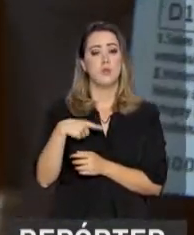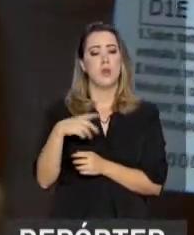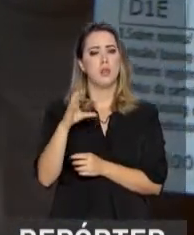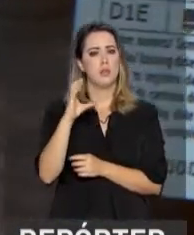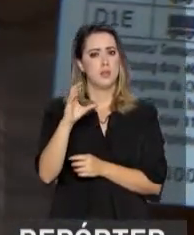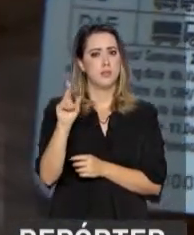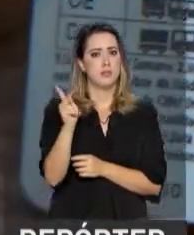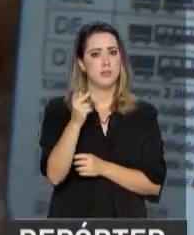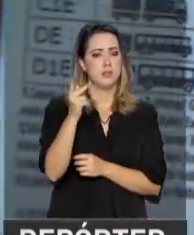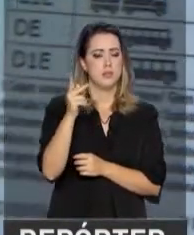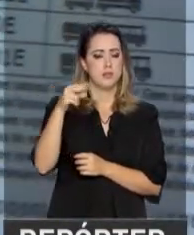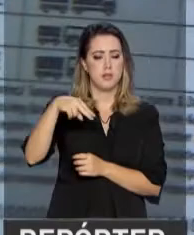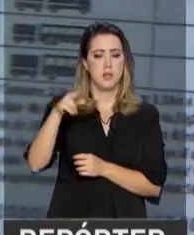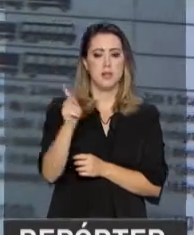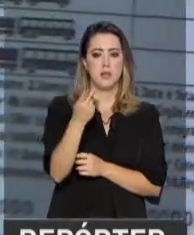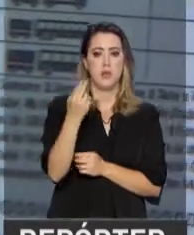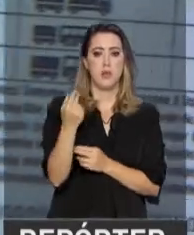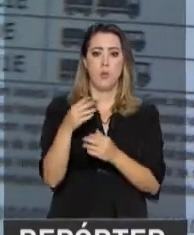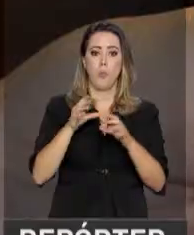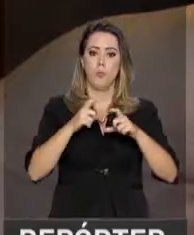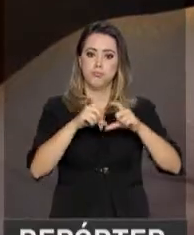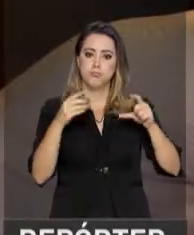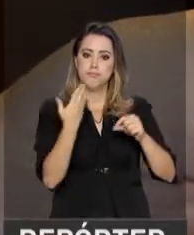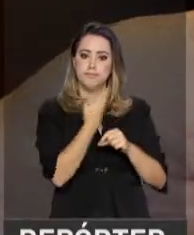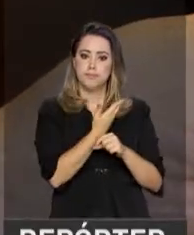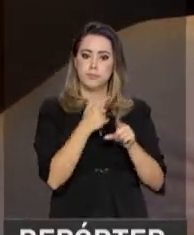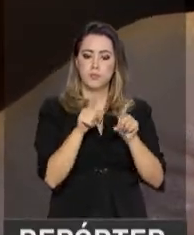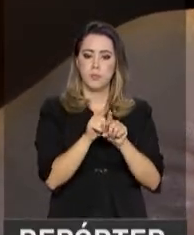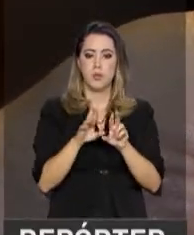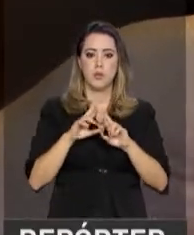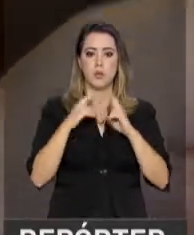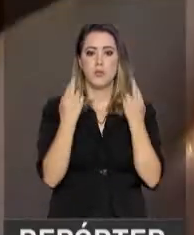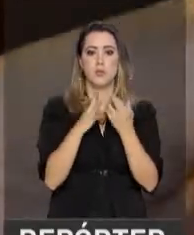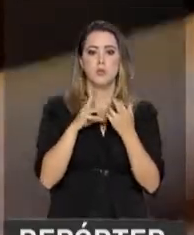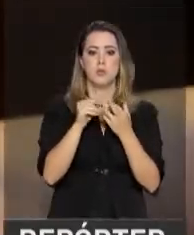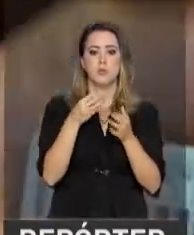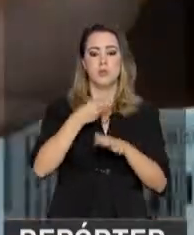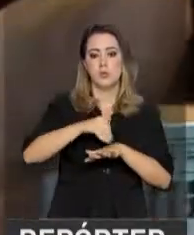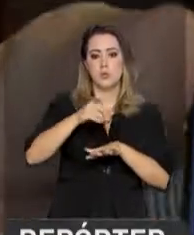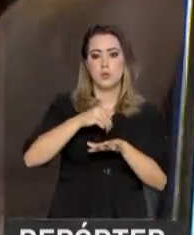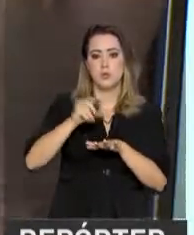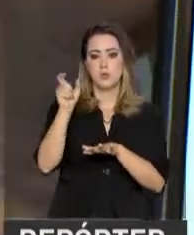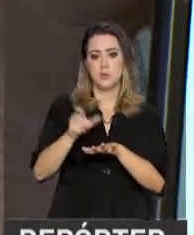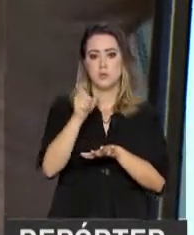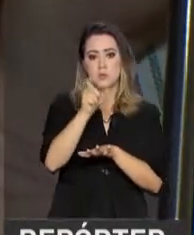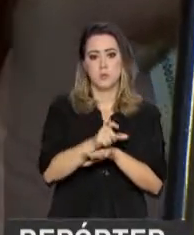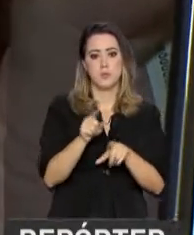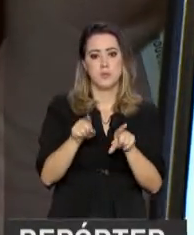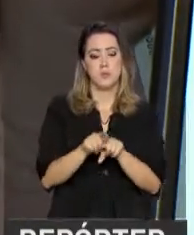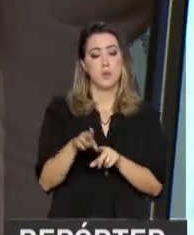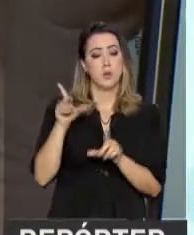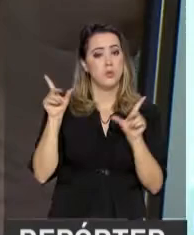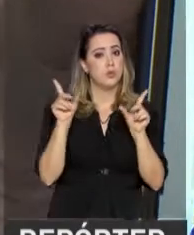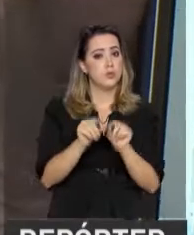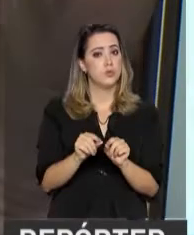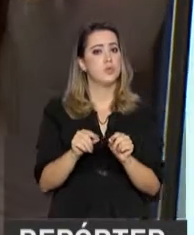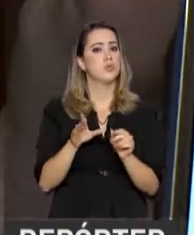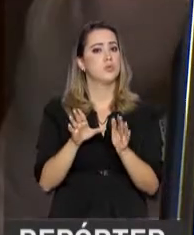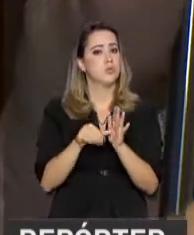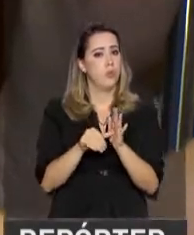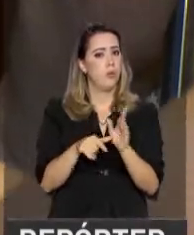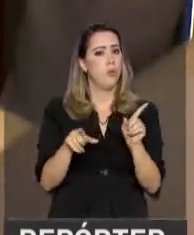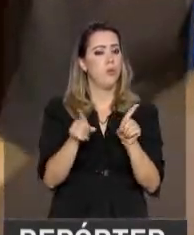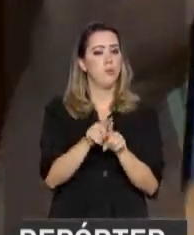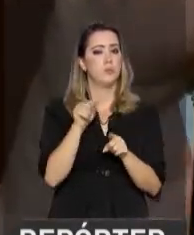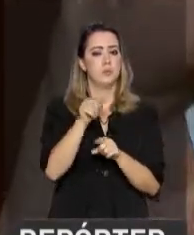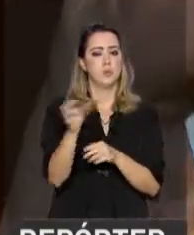será emitida como um cartão de plástico com microchip, que vai reunir todas as informações do motorista. Além de diminuir fraudes, o